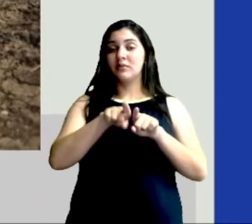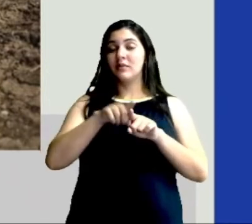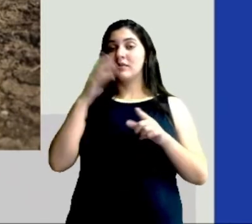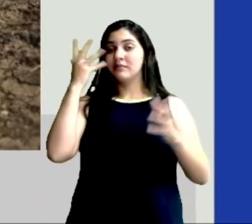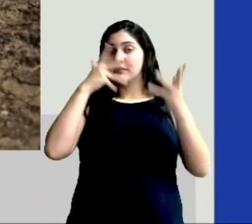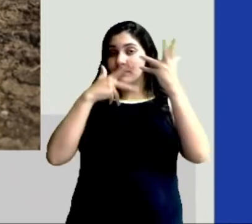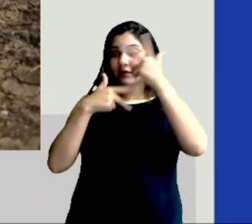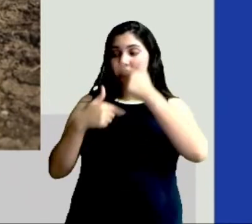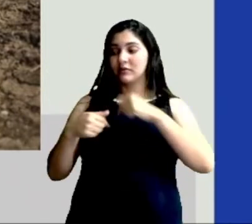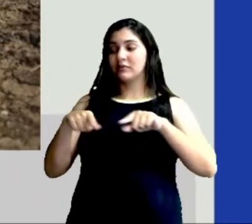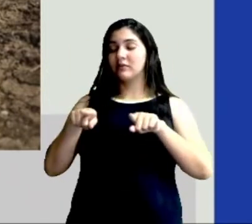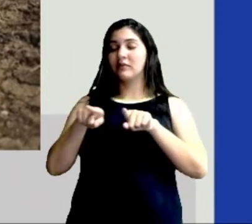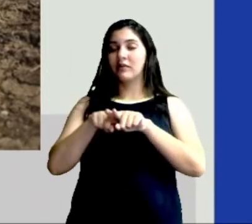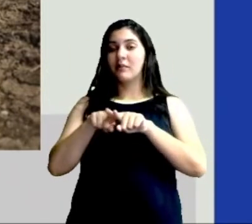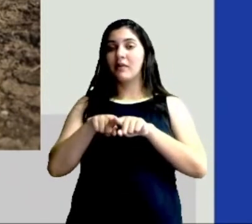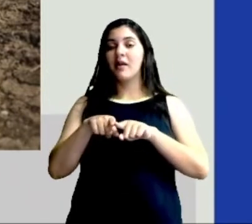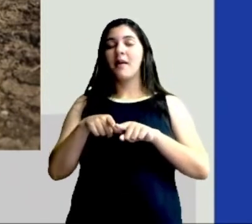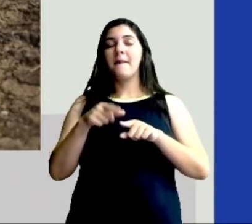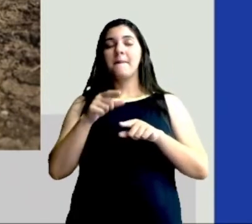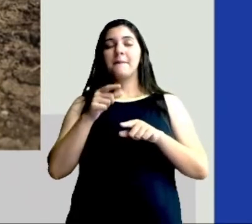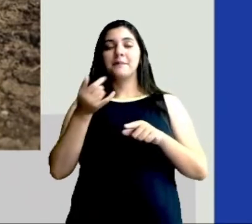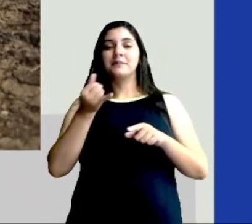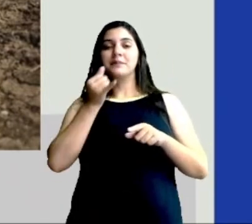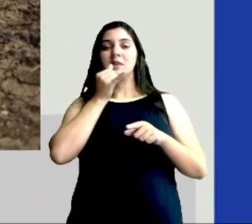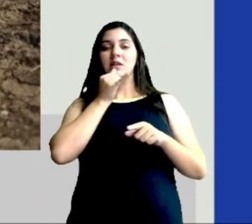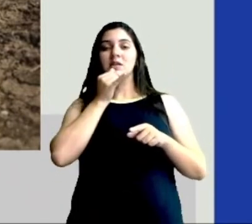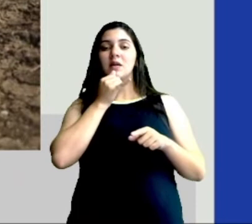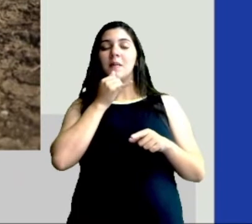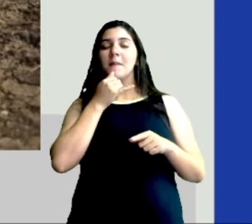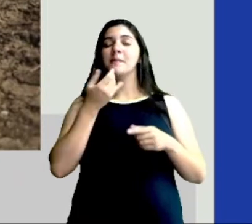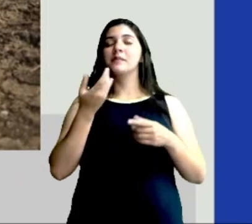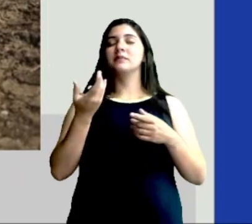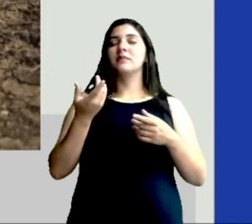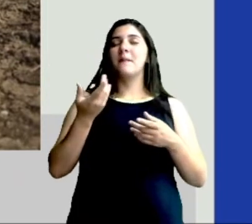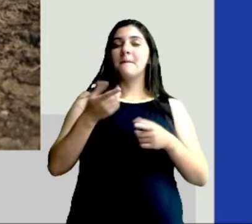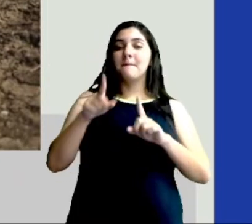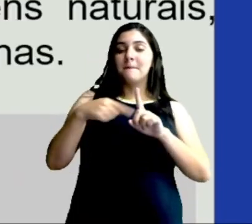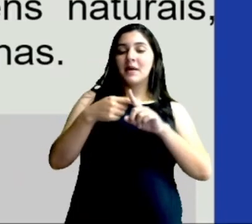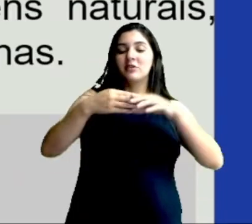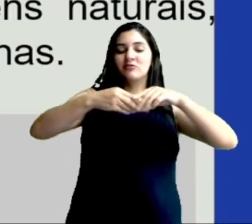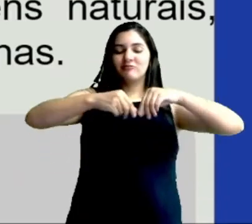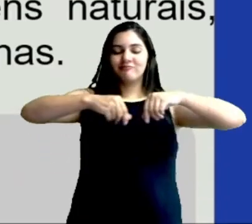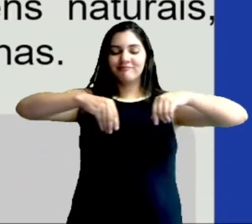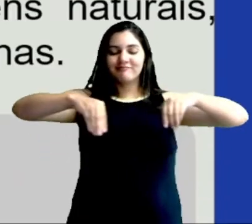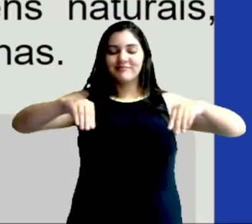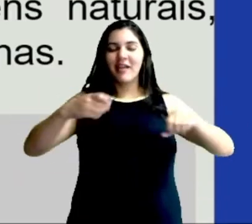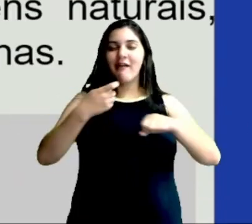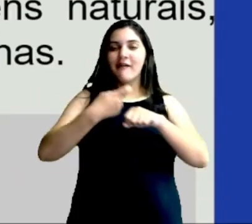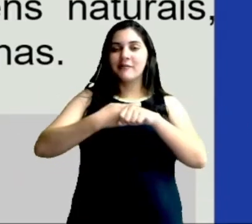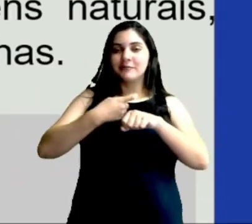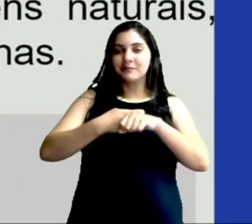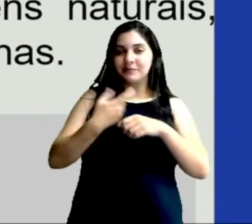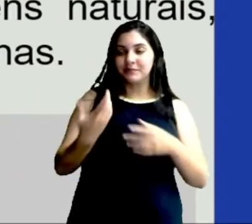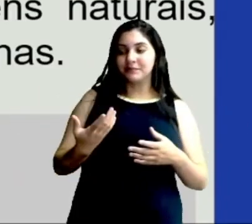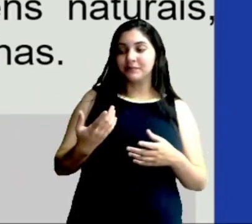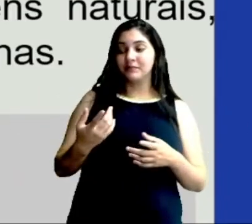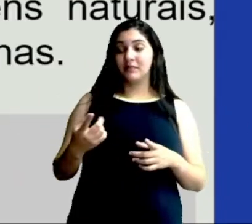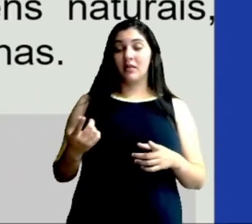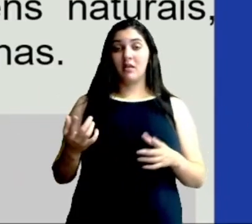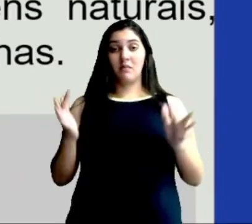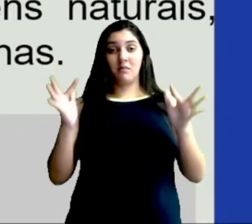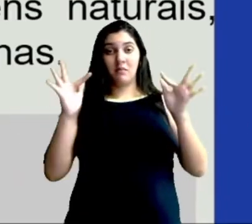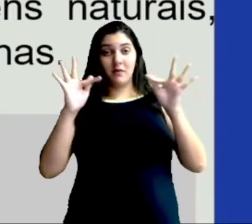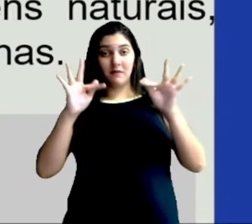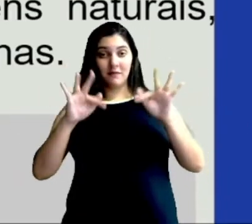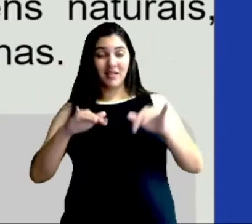temos a predominância de uma seca maior, de um lugar mais áspero, mais seco, né? E aí, para